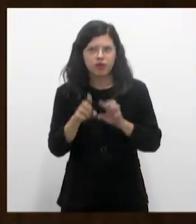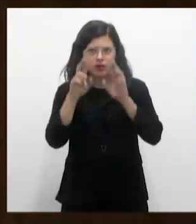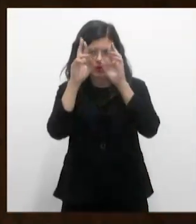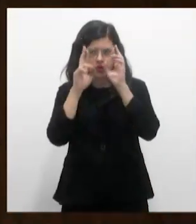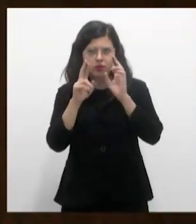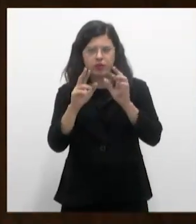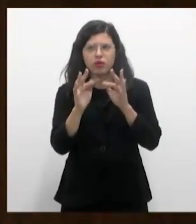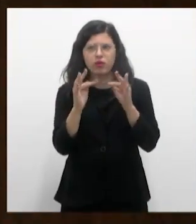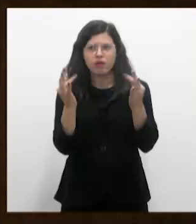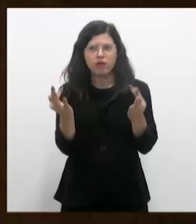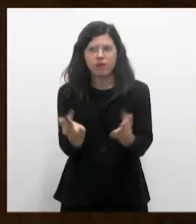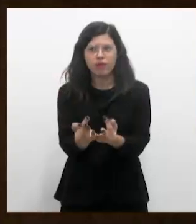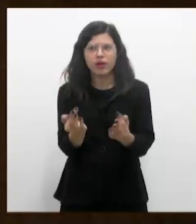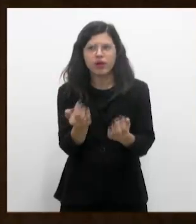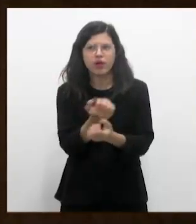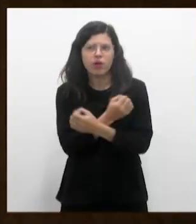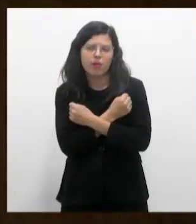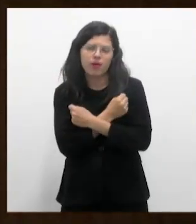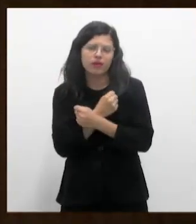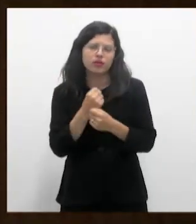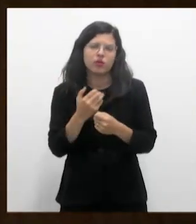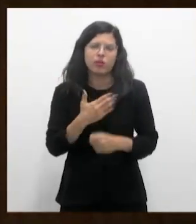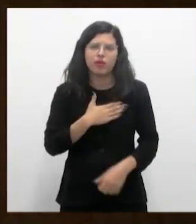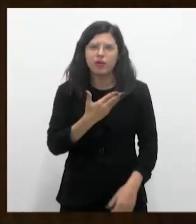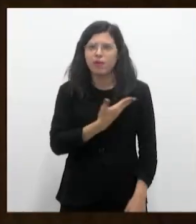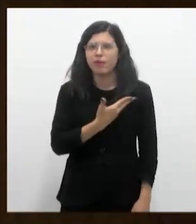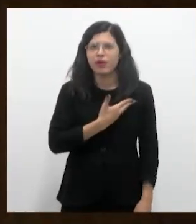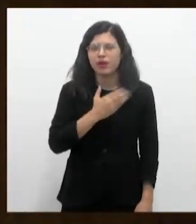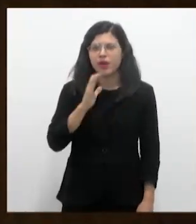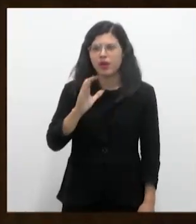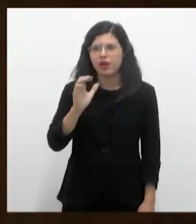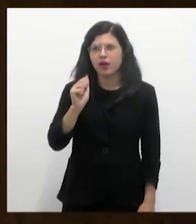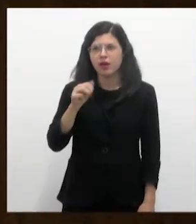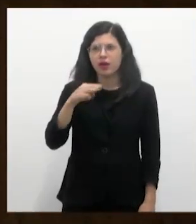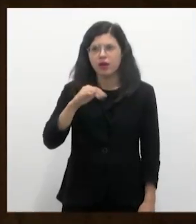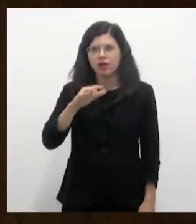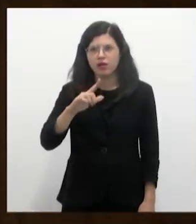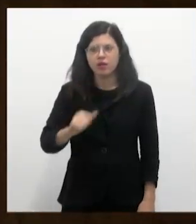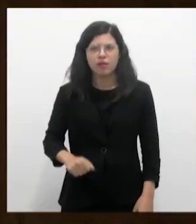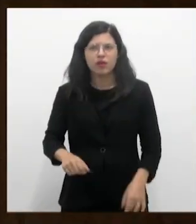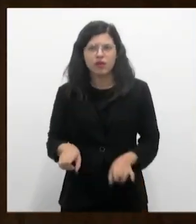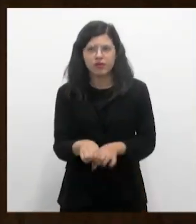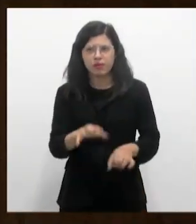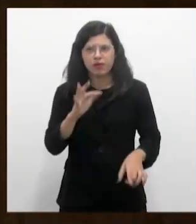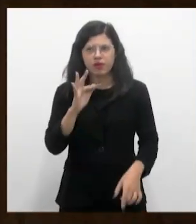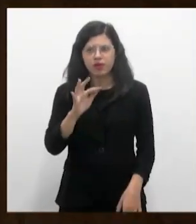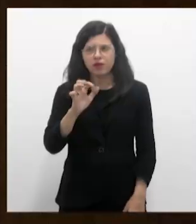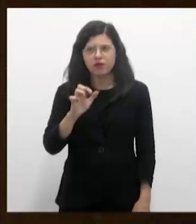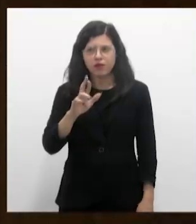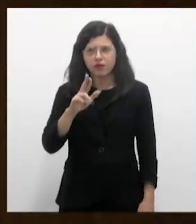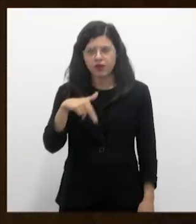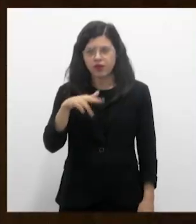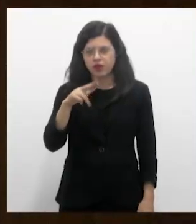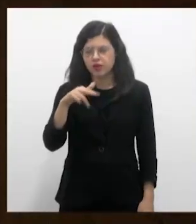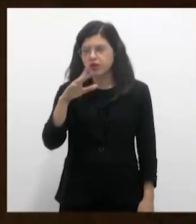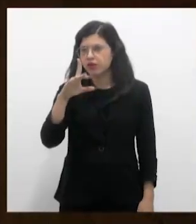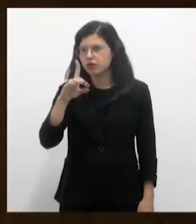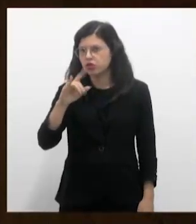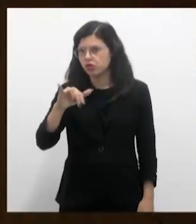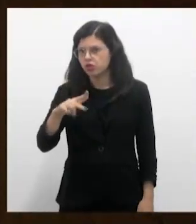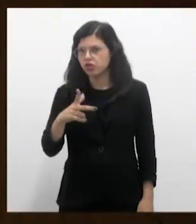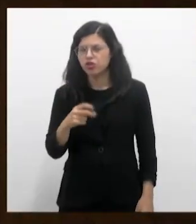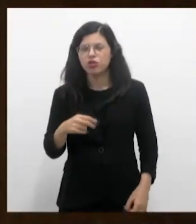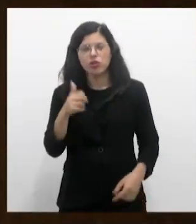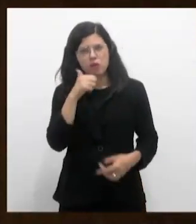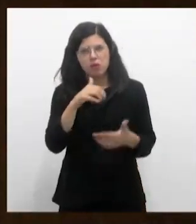abraço muito forte para minha amiga querida Camila, para o Fernandinho e para a dona Nádia, esposa, para todos os amigos e familiares. Queria